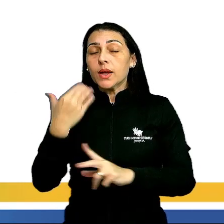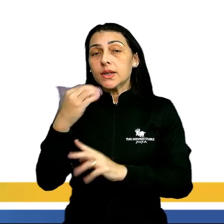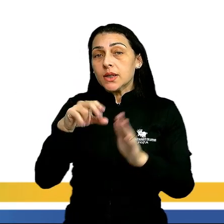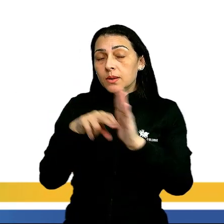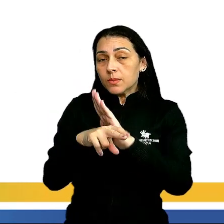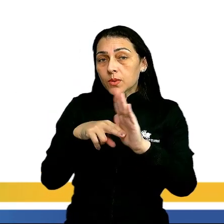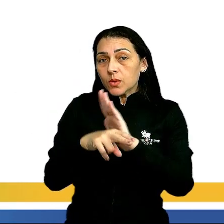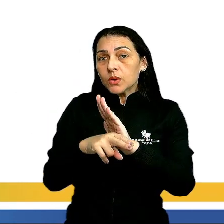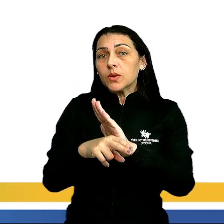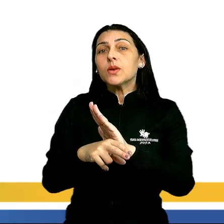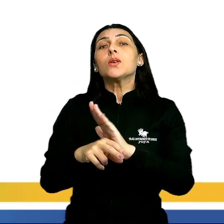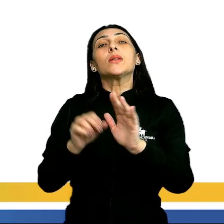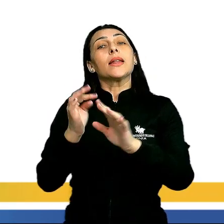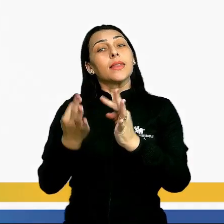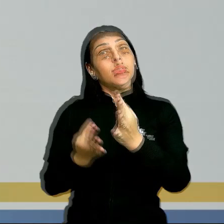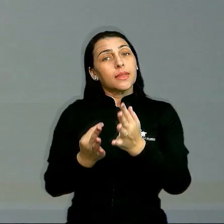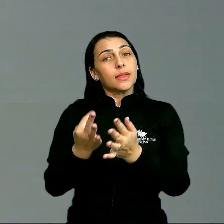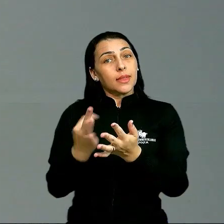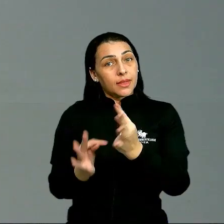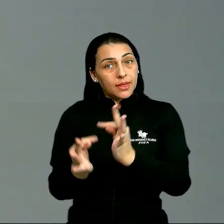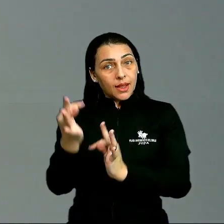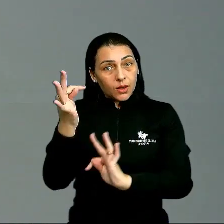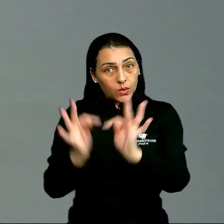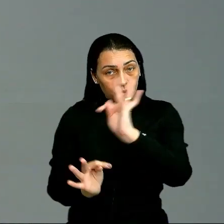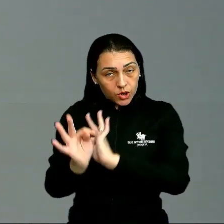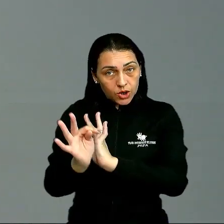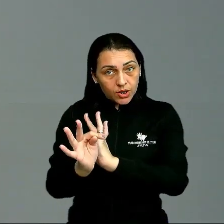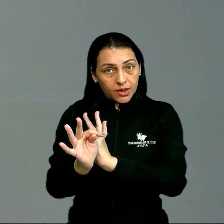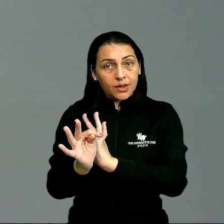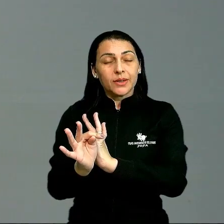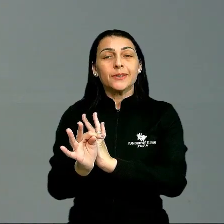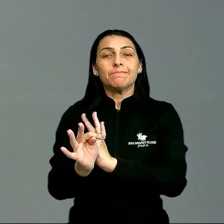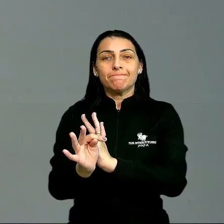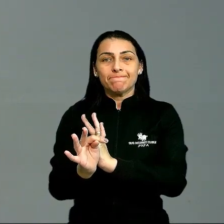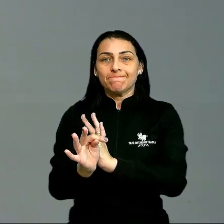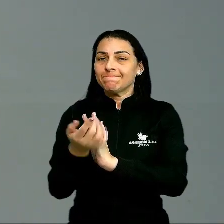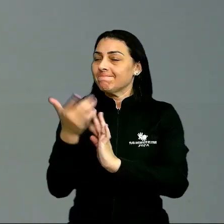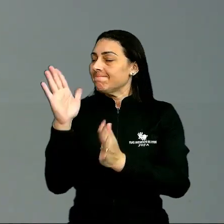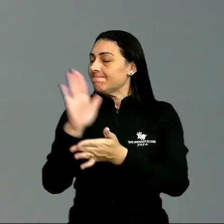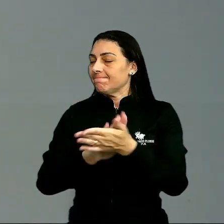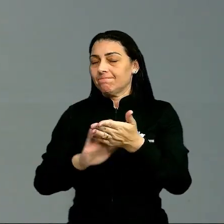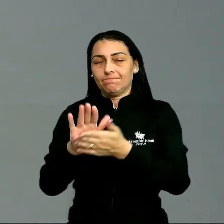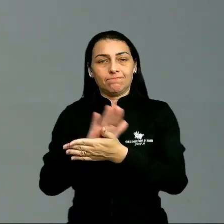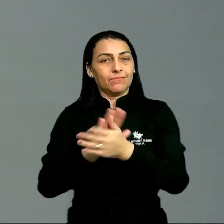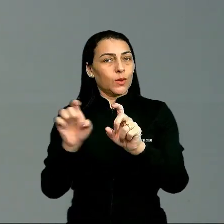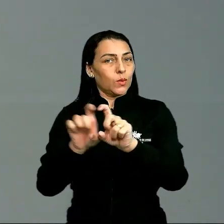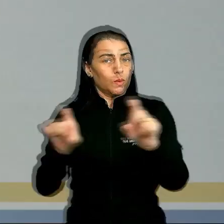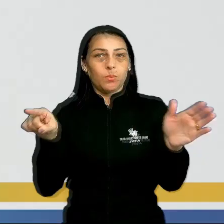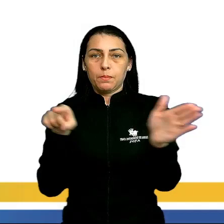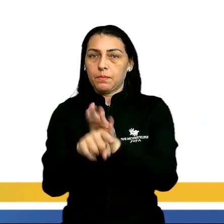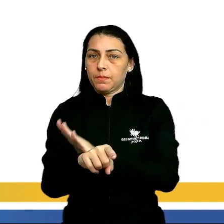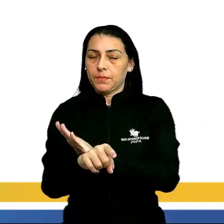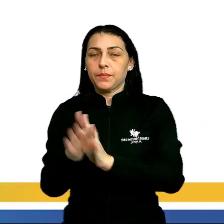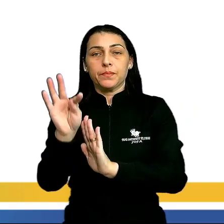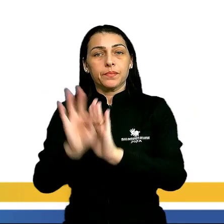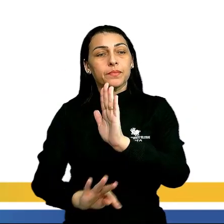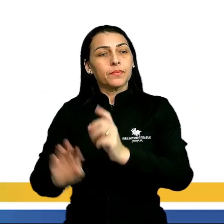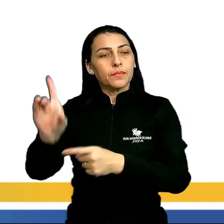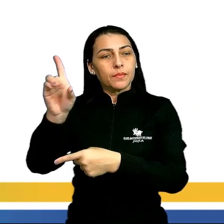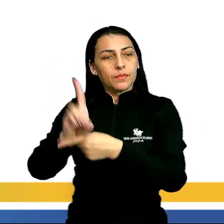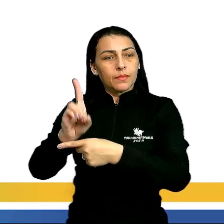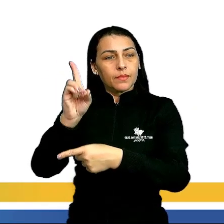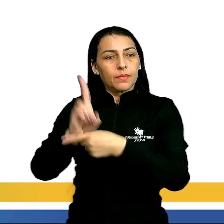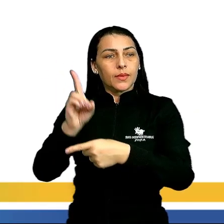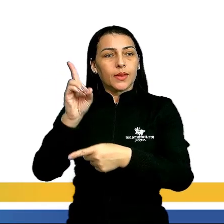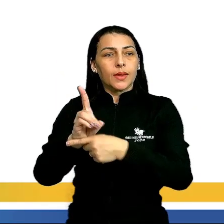ciências biológicas e o da tecnologia. Essa é aquela típica questão que não tem nada a ver com o enunciado da questão. Na letra